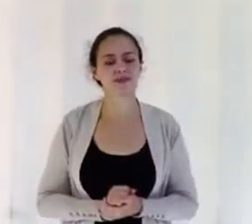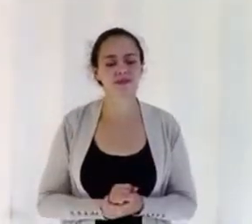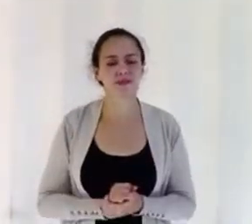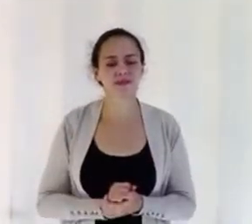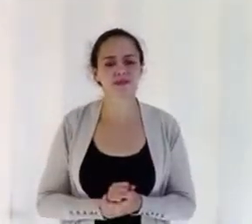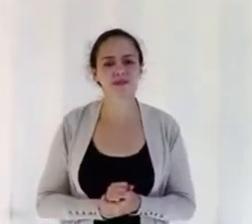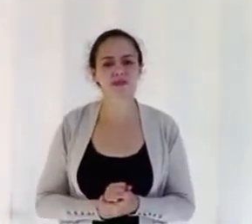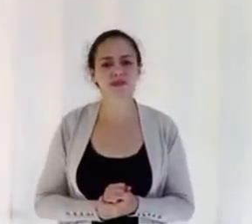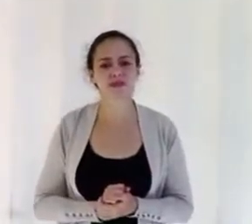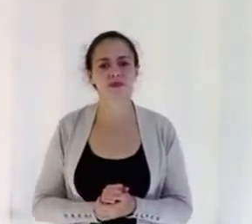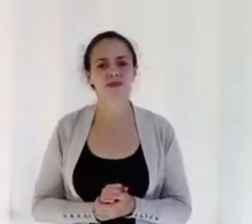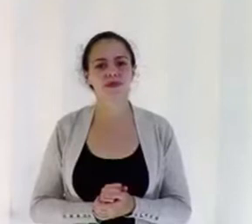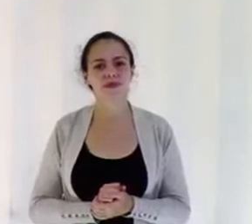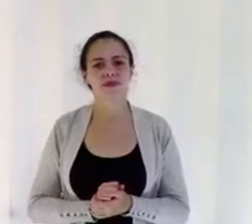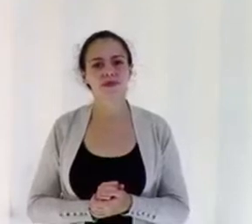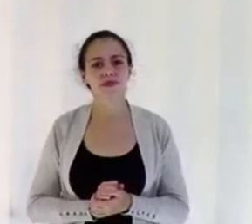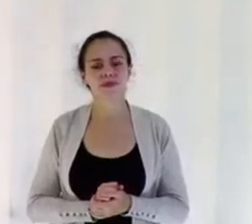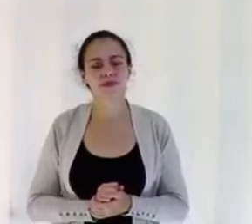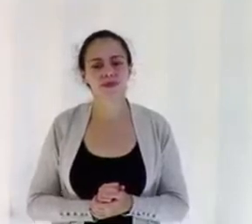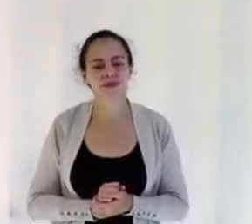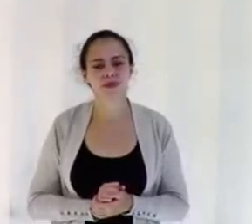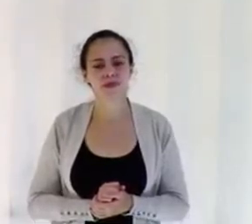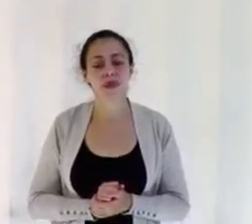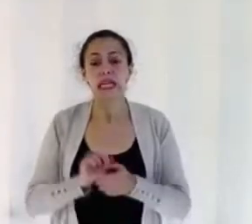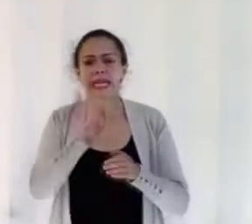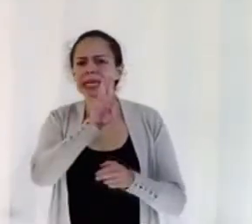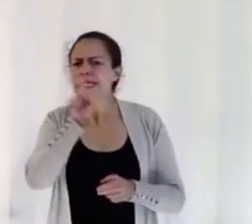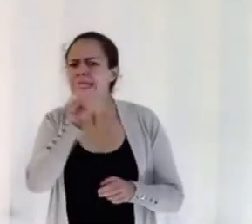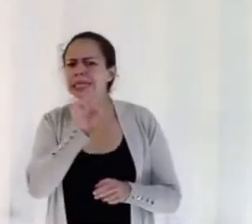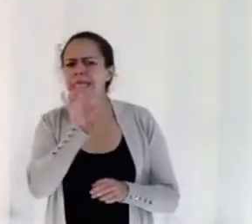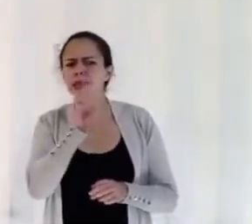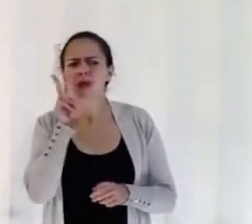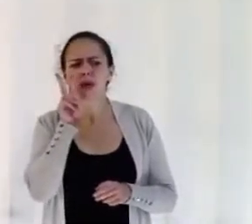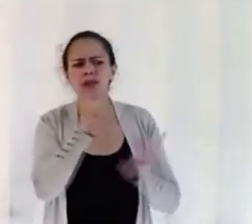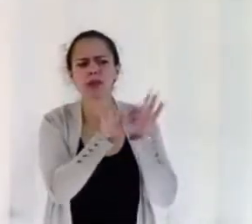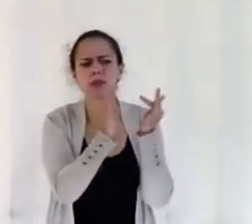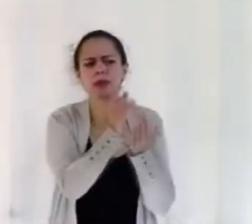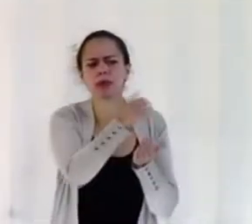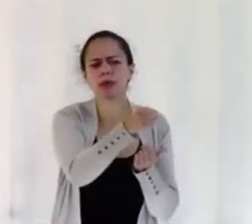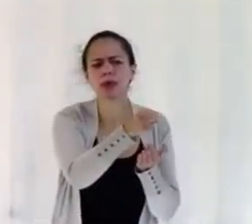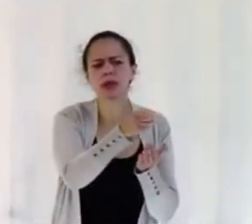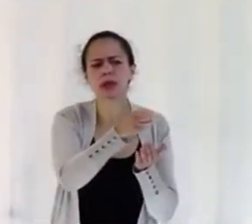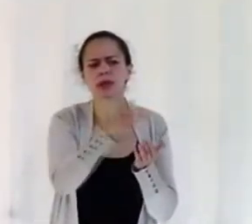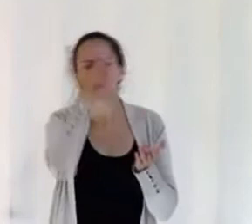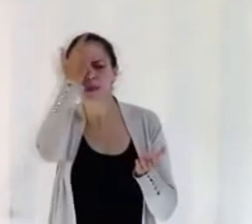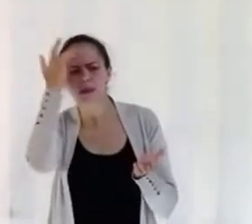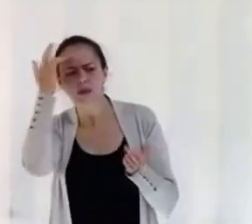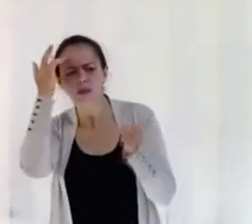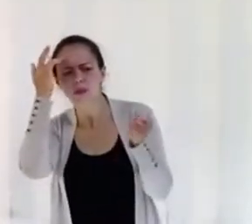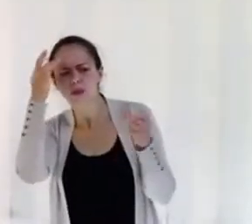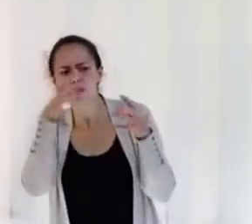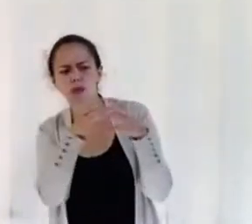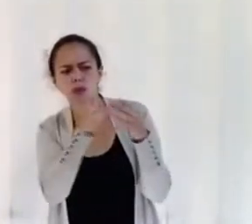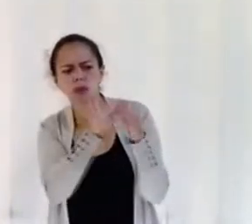repetidas vezes para observar cuidadosamente. As ovelhas olham para a vida do seu pastor e por isso ele precisa entender